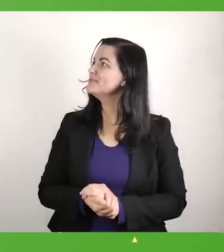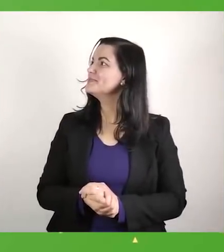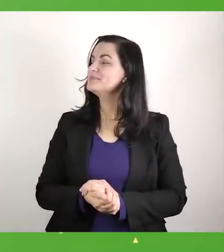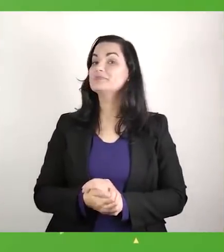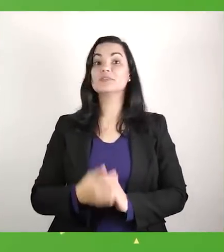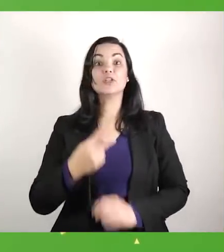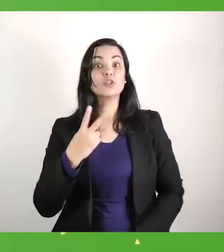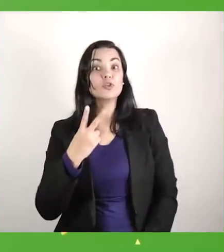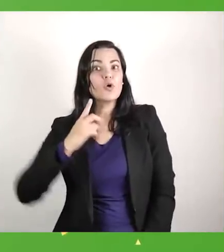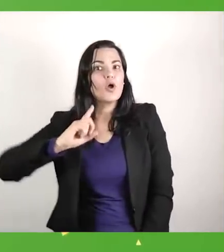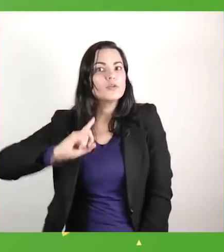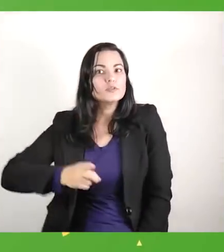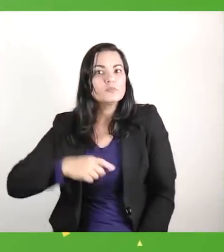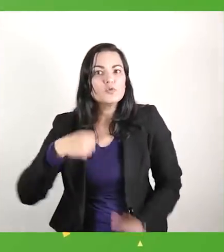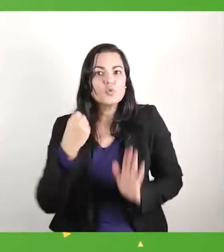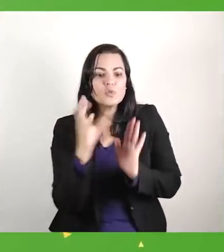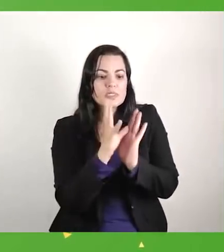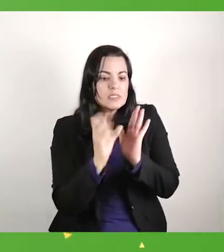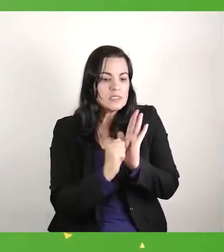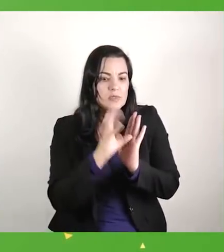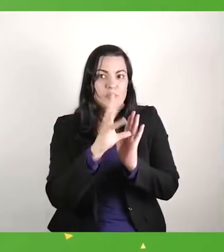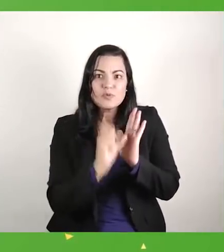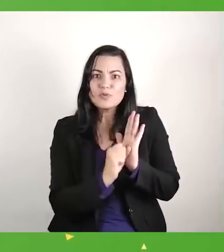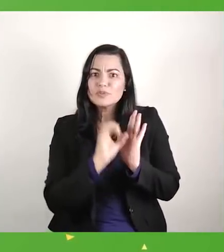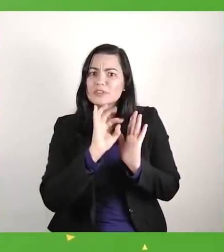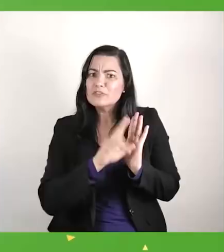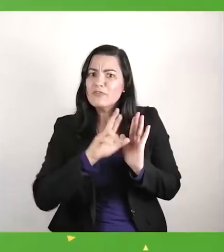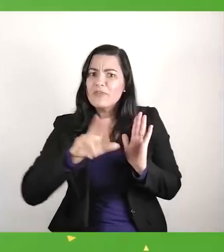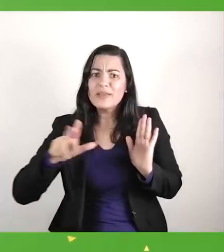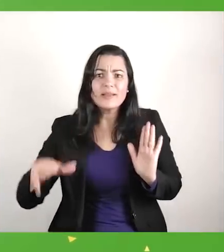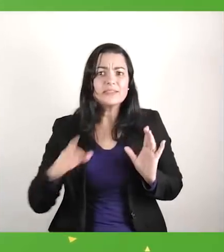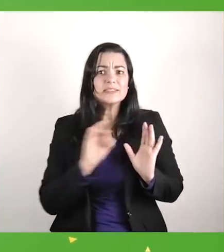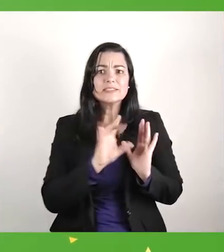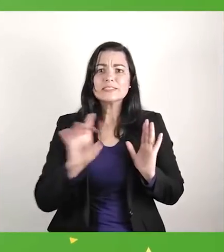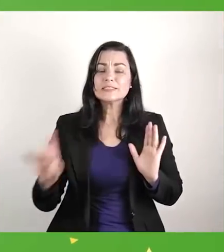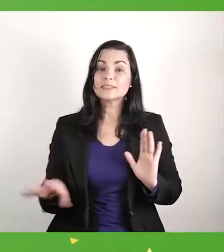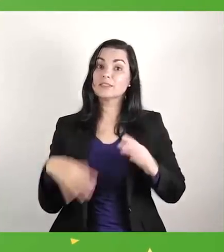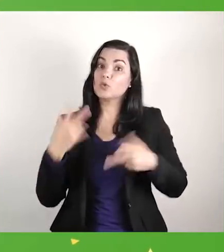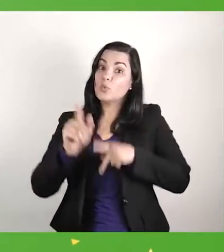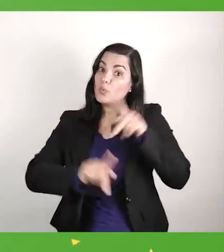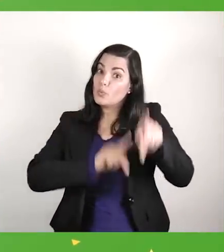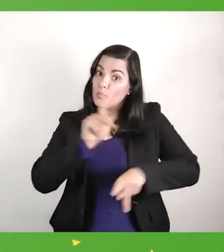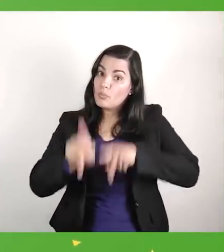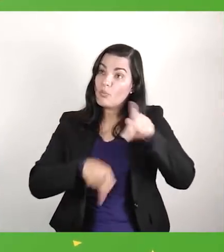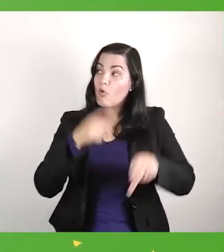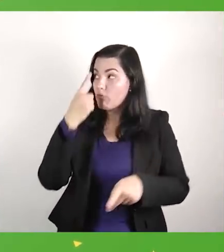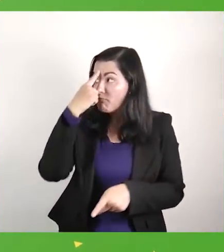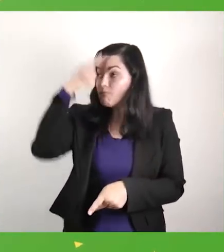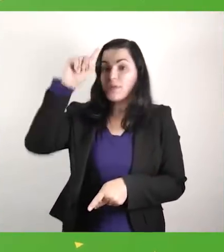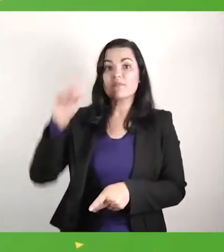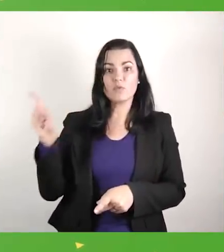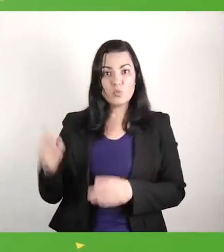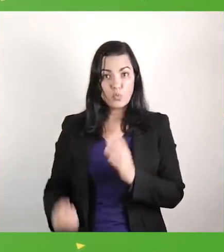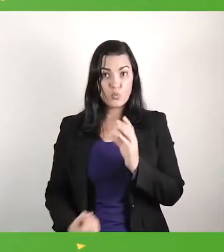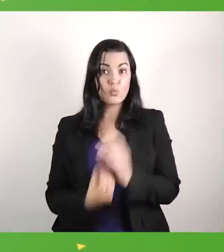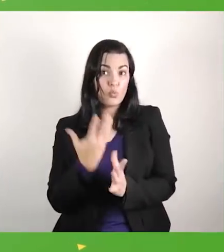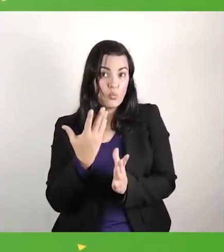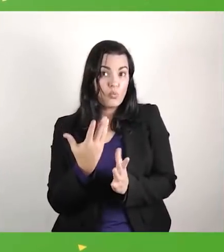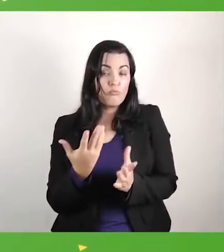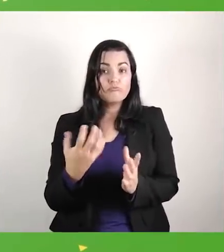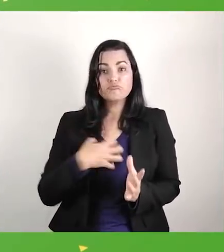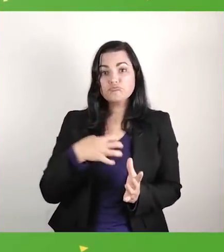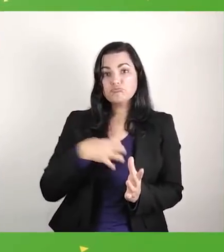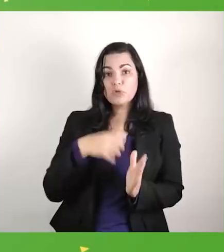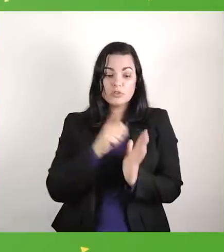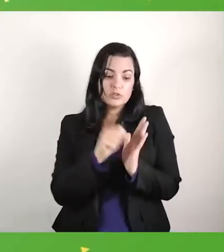de 2.000 símbolos diferentes. E o povo que criou aí essa